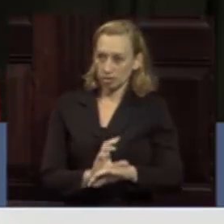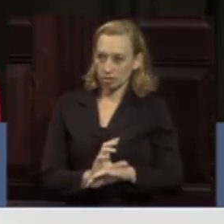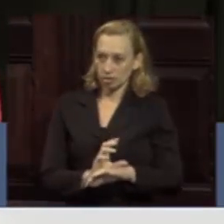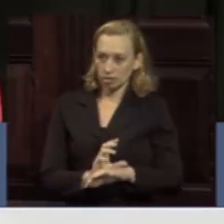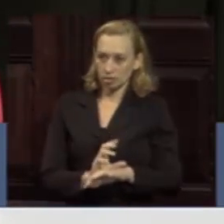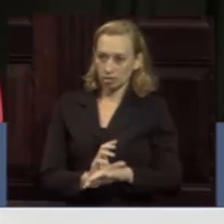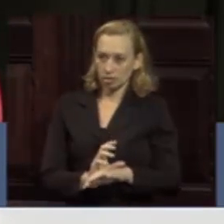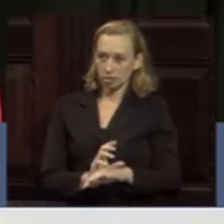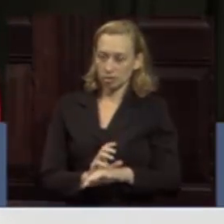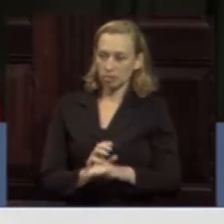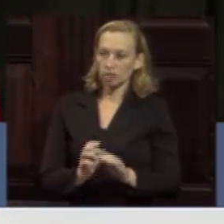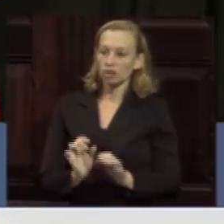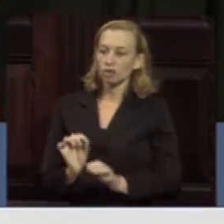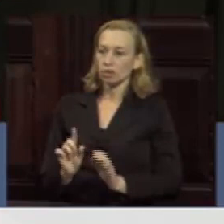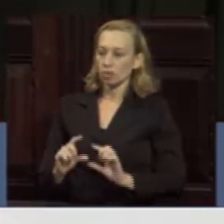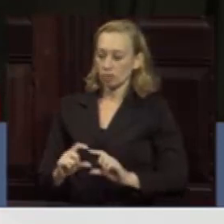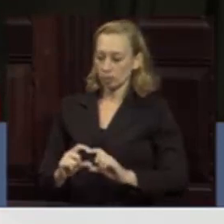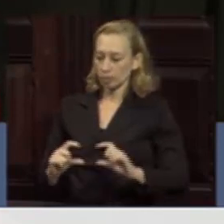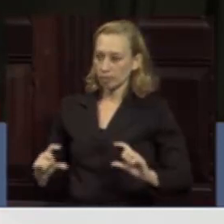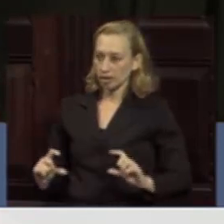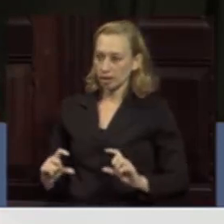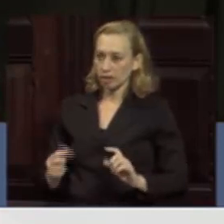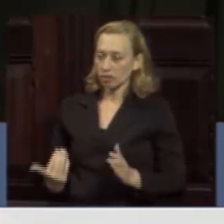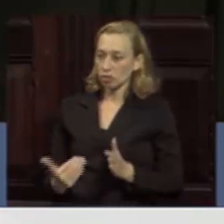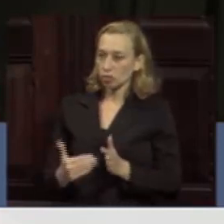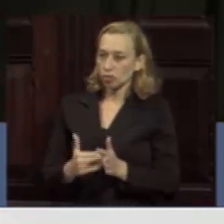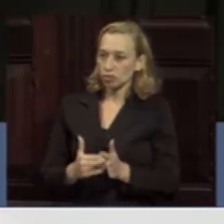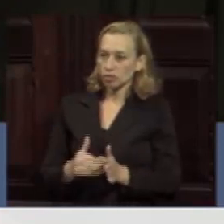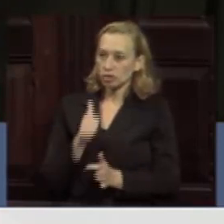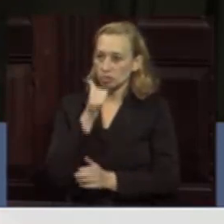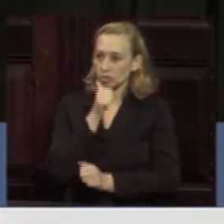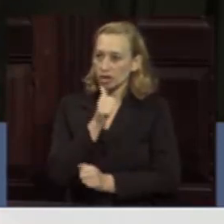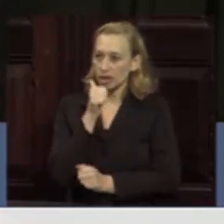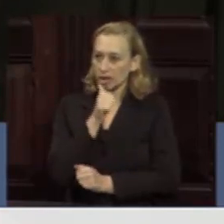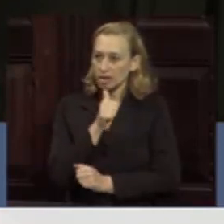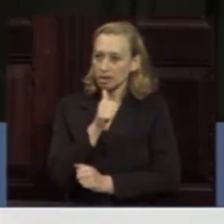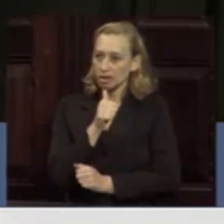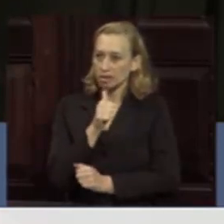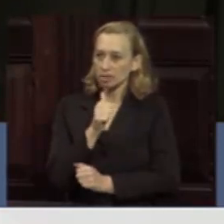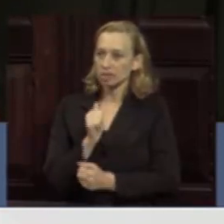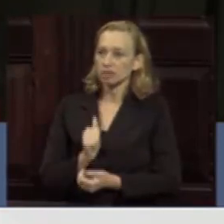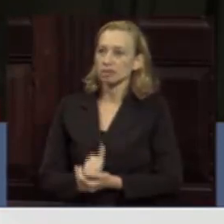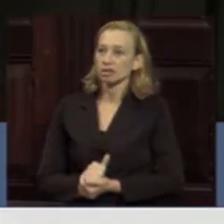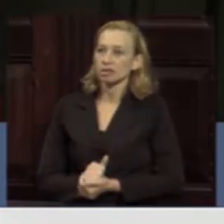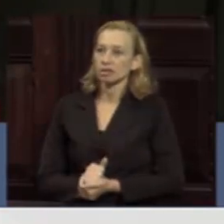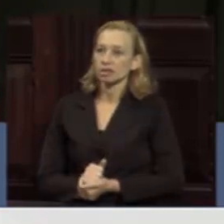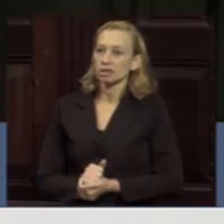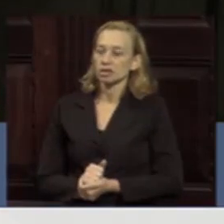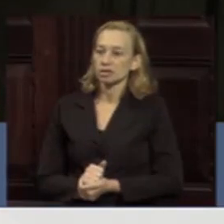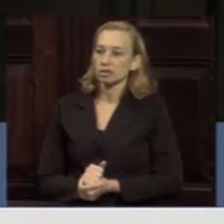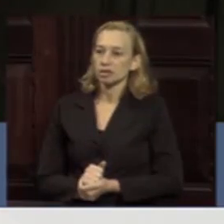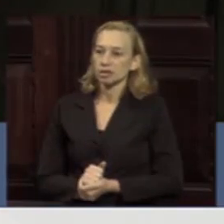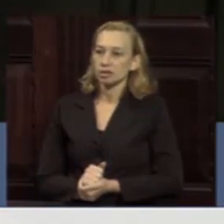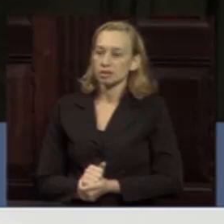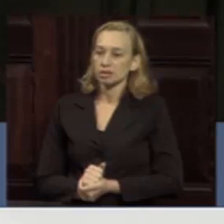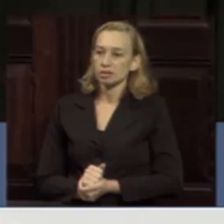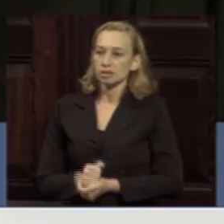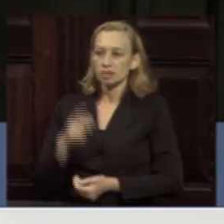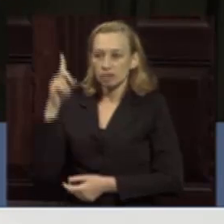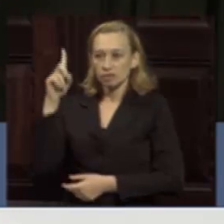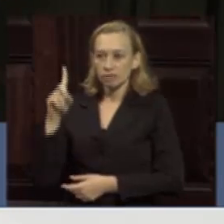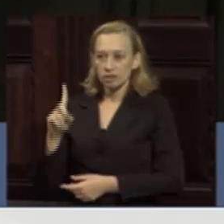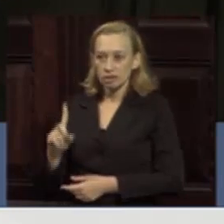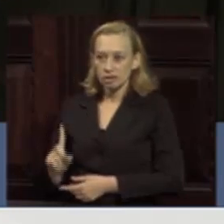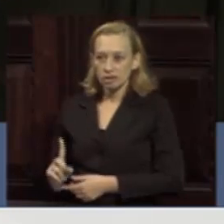o parágrafo único para as mulheres com deficiência